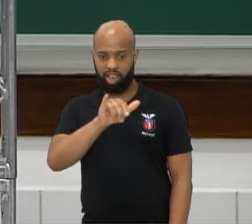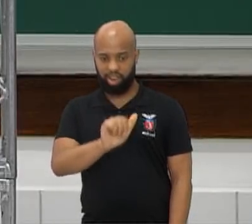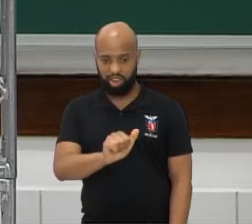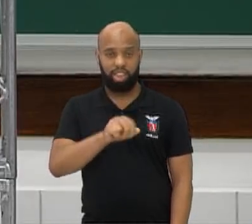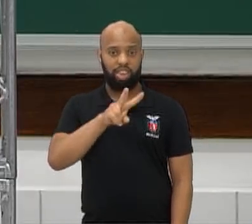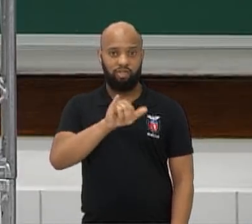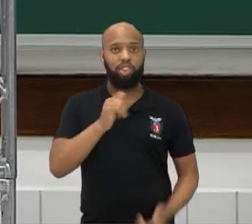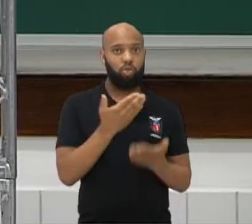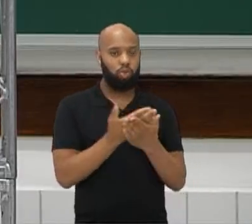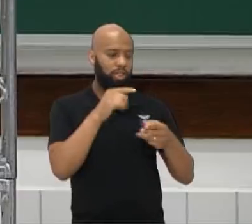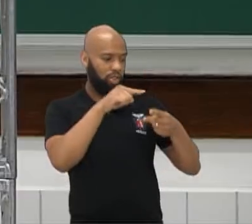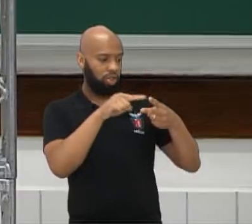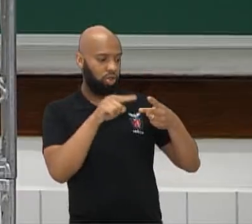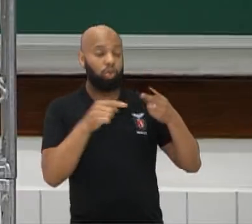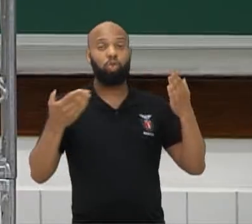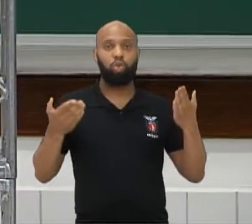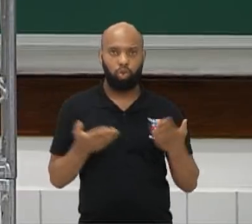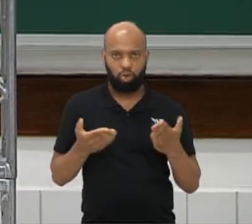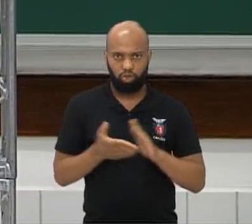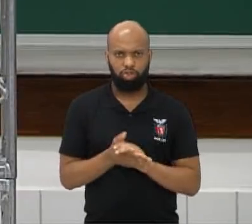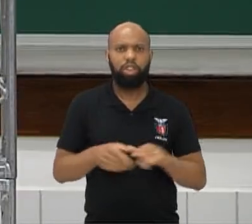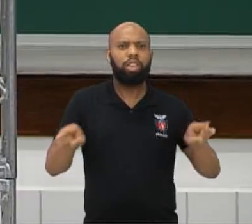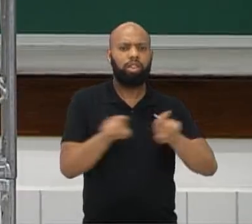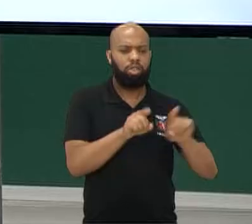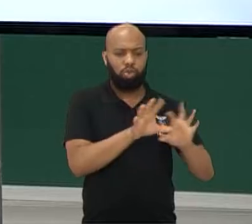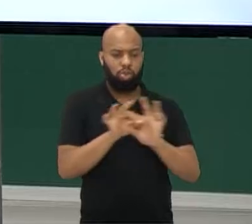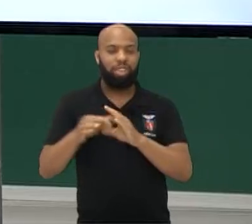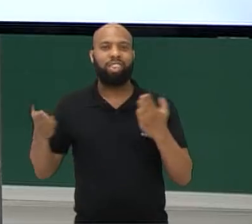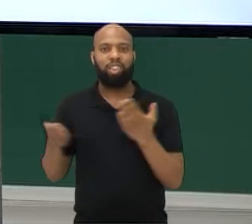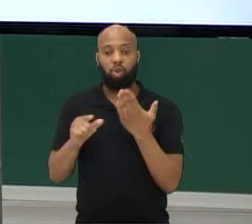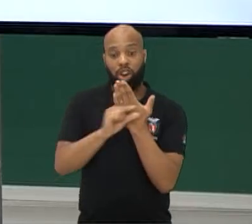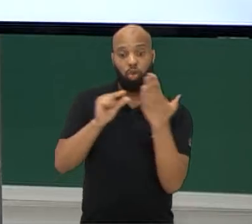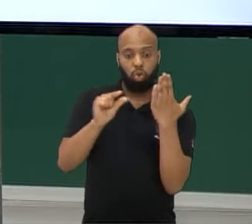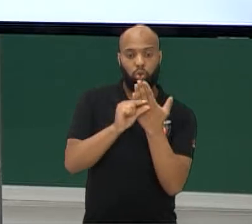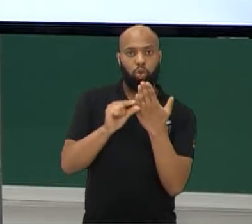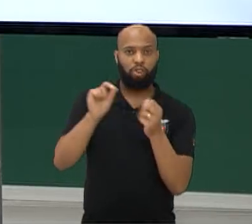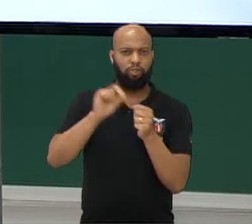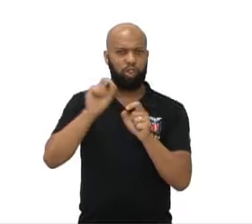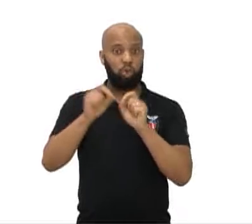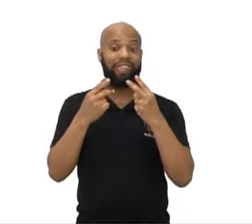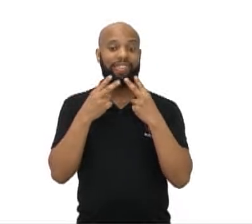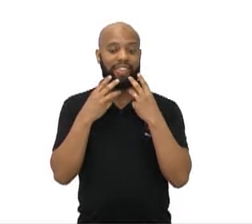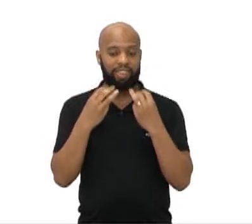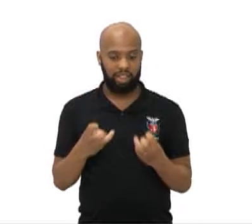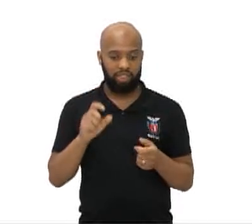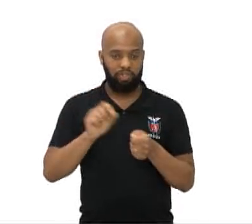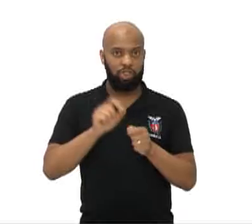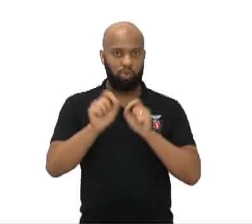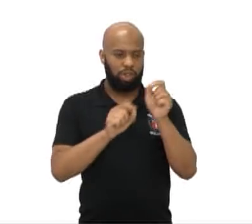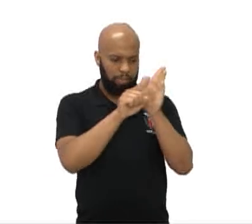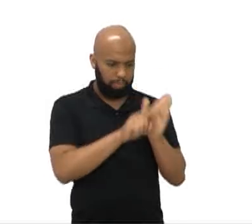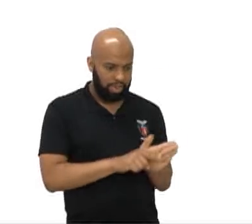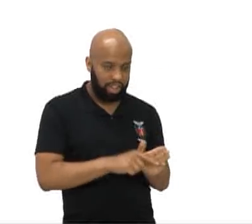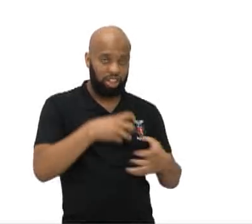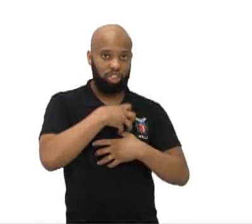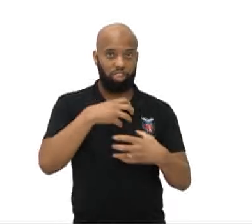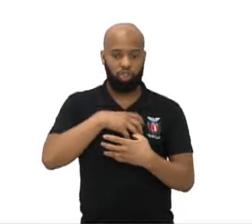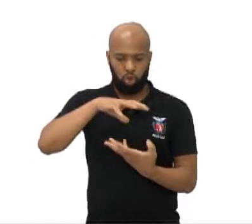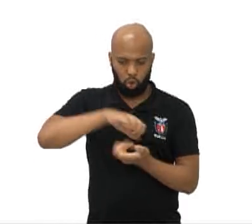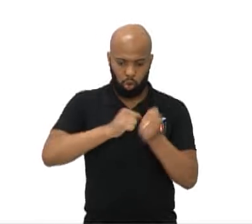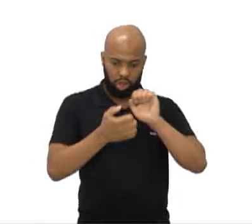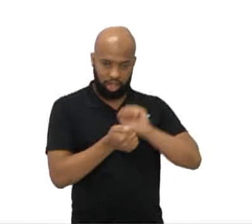na aula de hoje. Contextualizando o autor, estabeleceu um método de pesquisa chamado materialismo